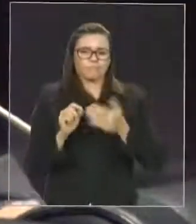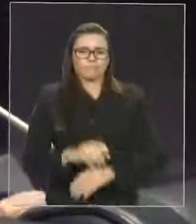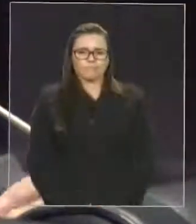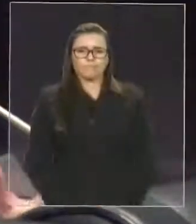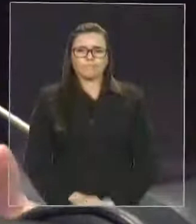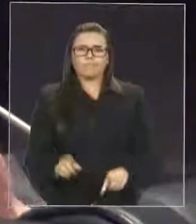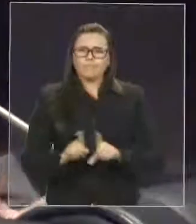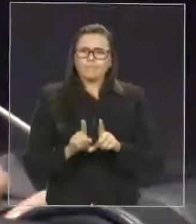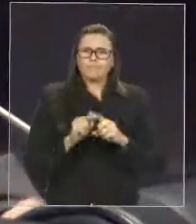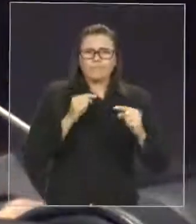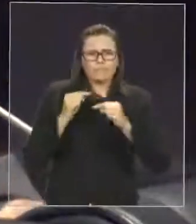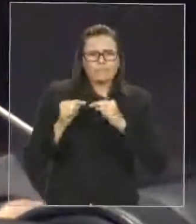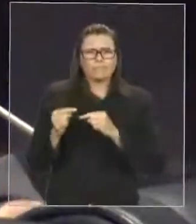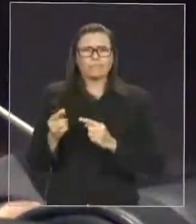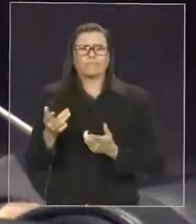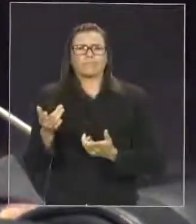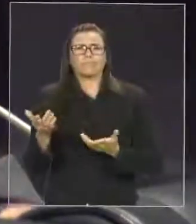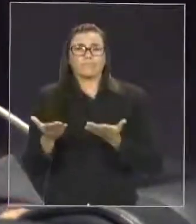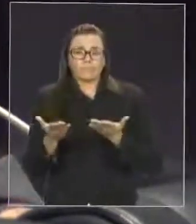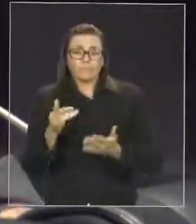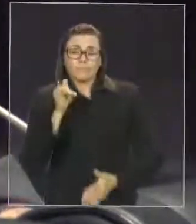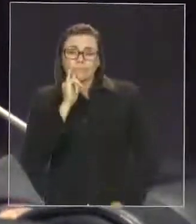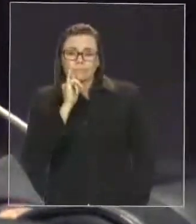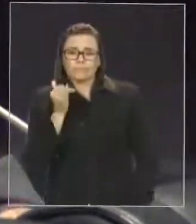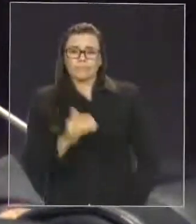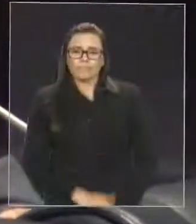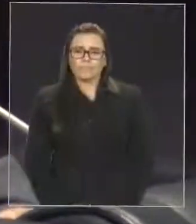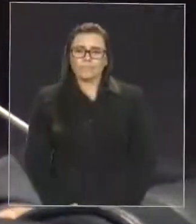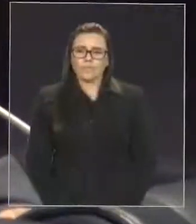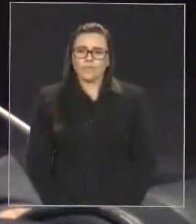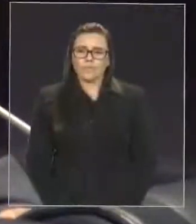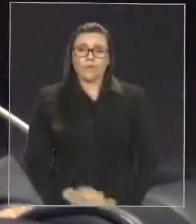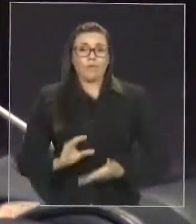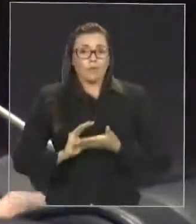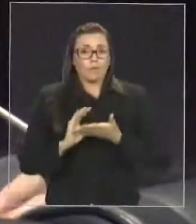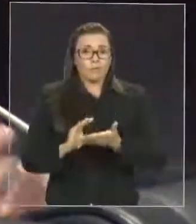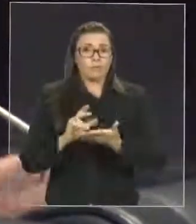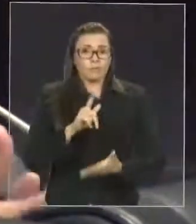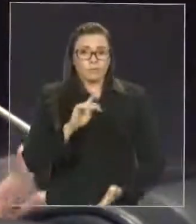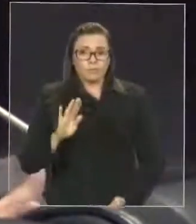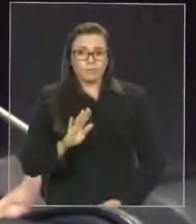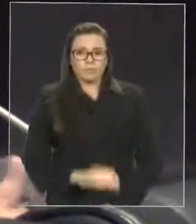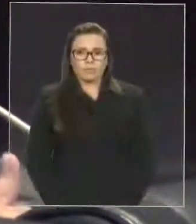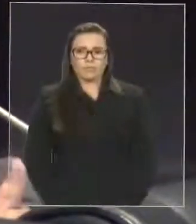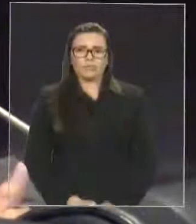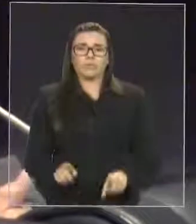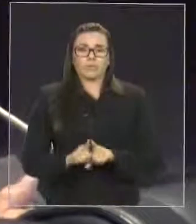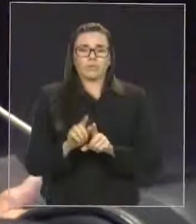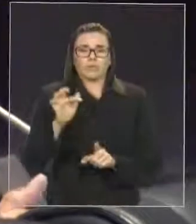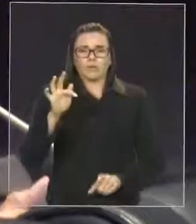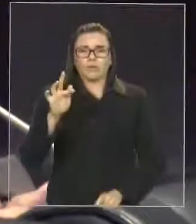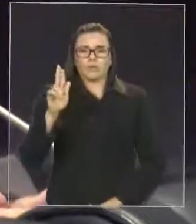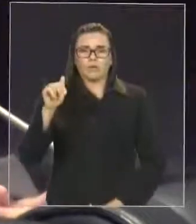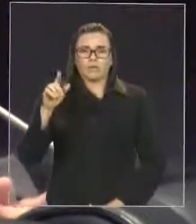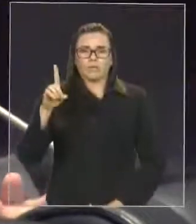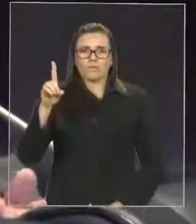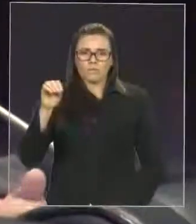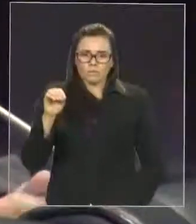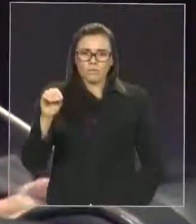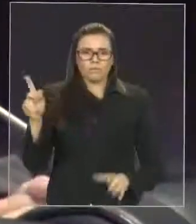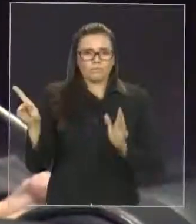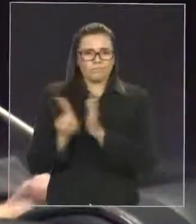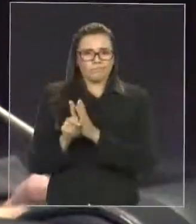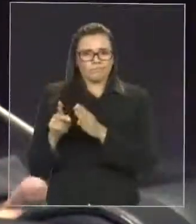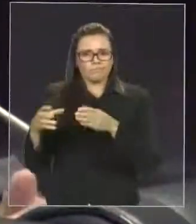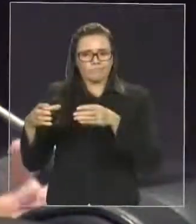com relação, por exemplo, à questão do financiamento público e do fundo partidário. Representantes do